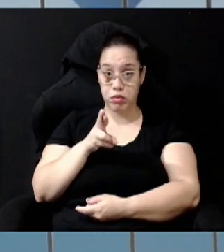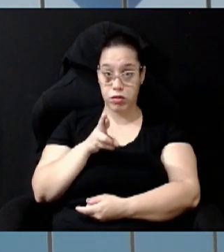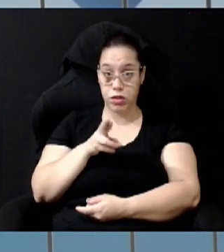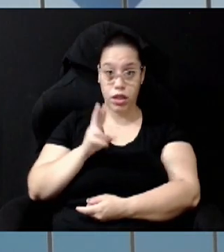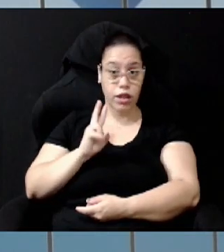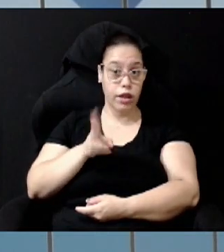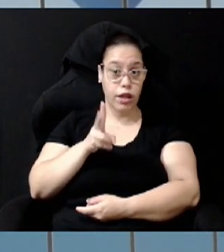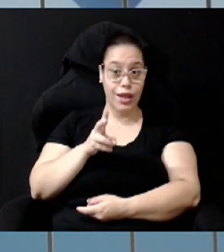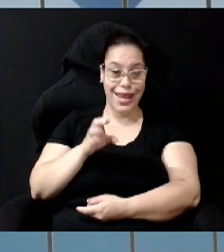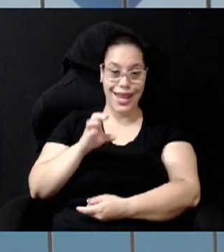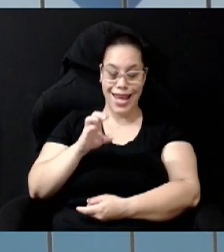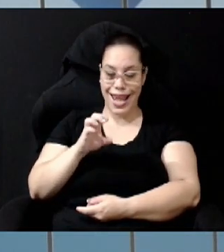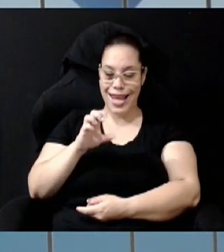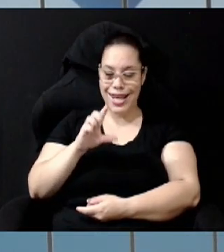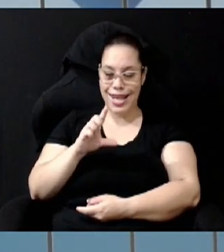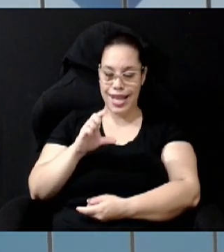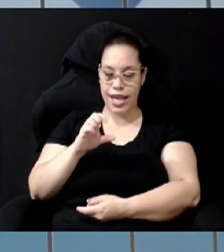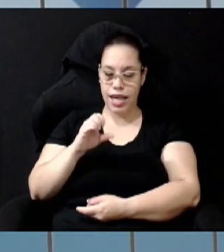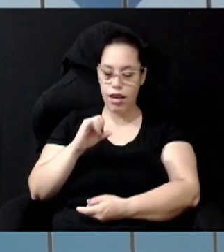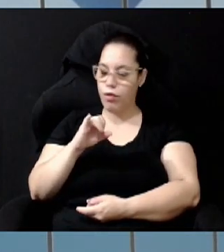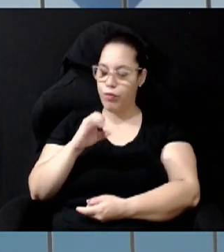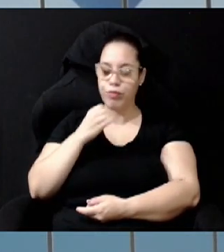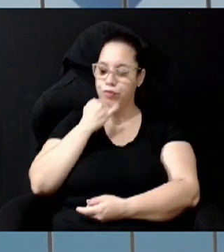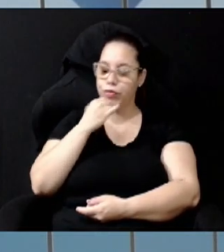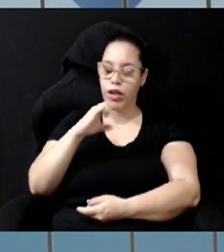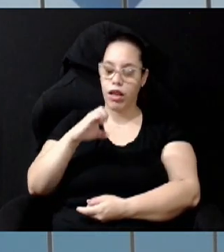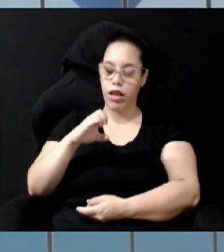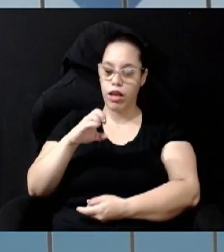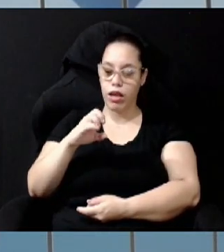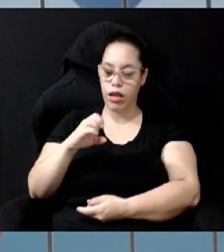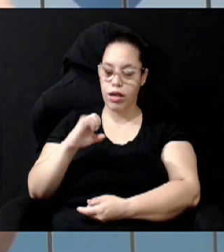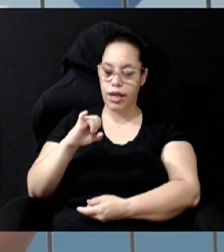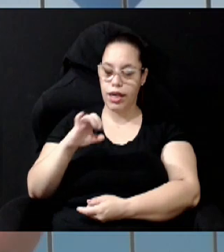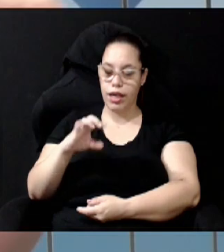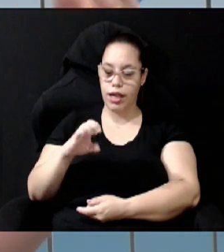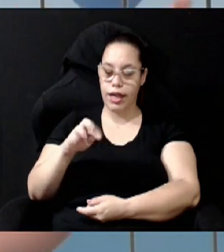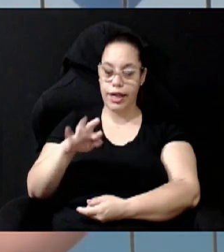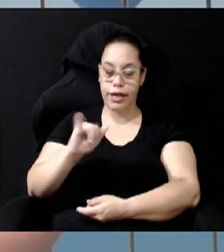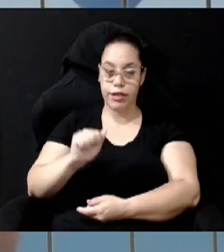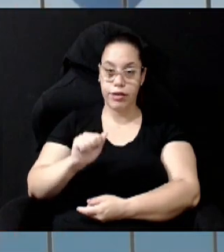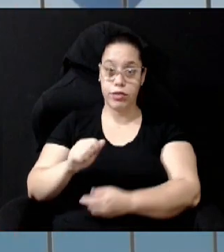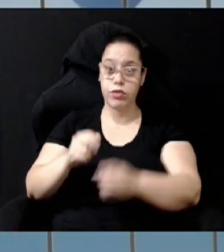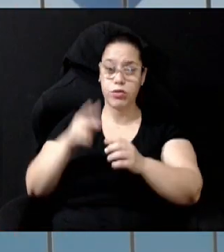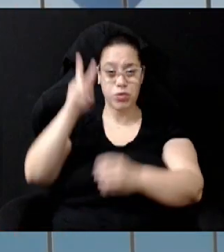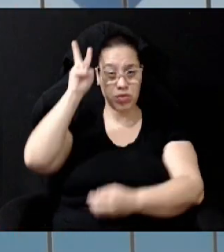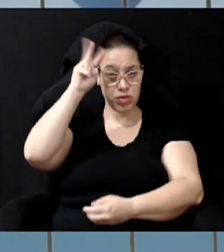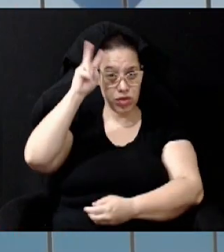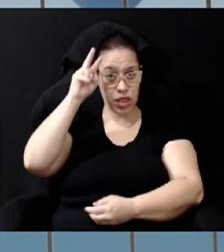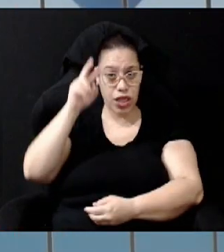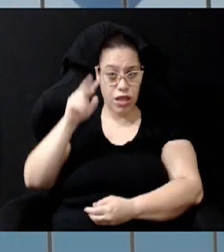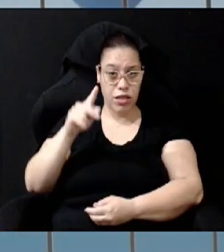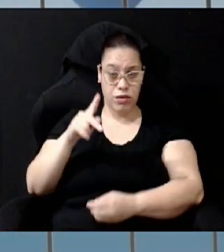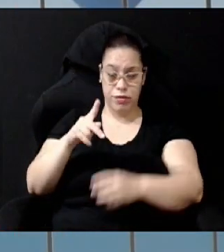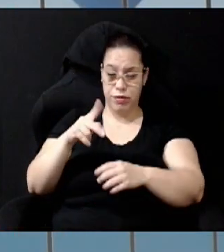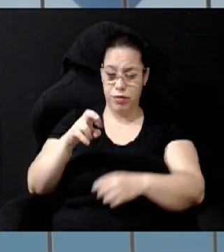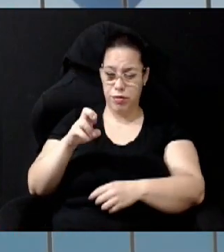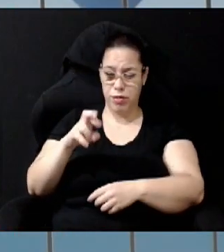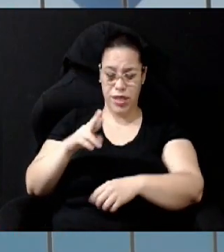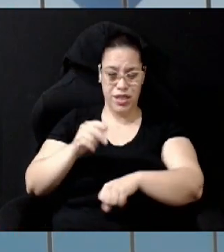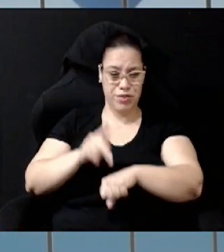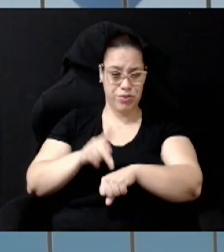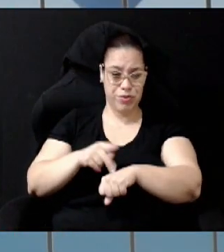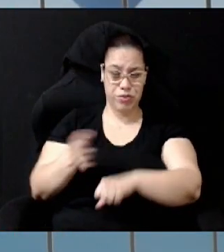a questão das mudanças climáticas. Se você pegar o histórico, acho que desde a pré-história é possível você